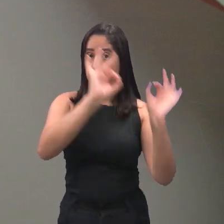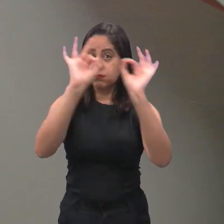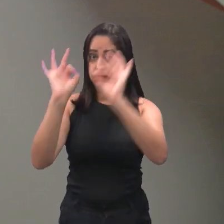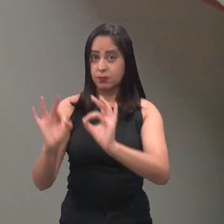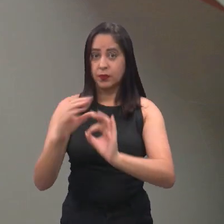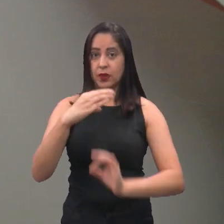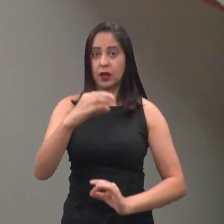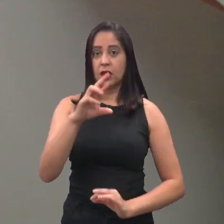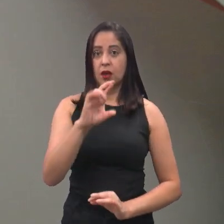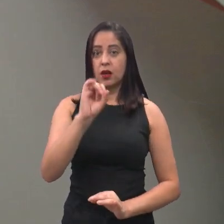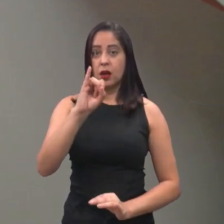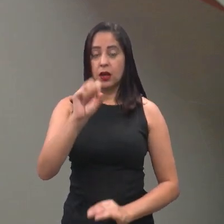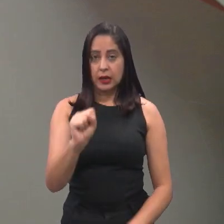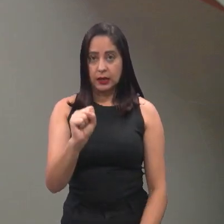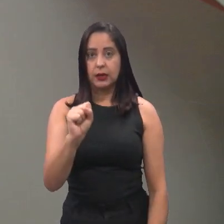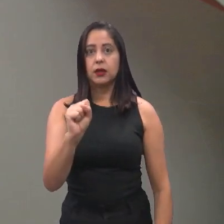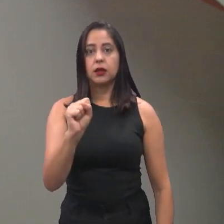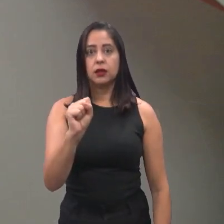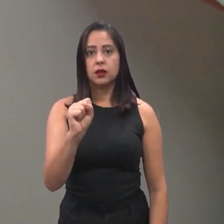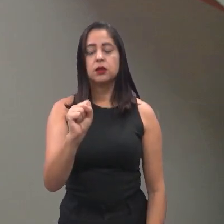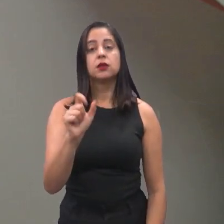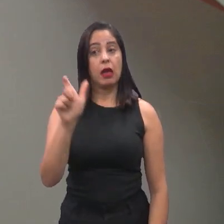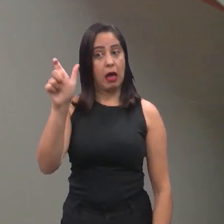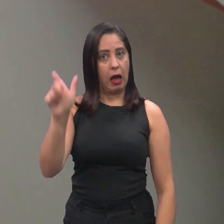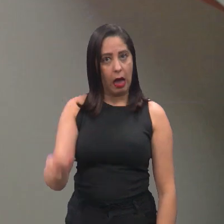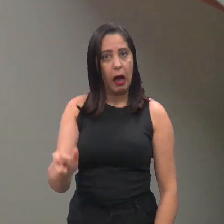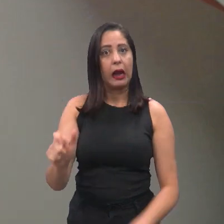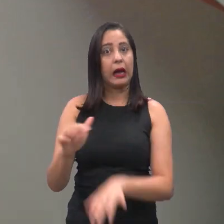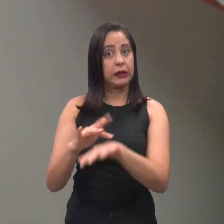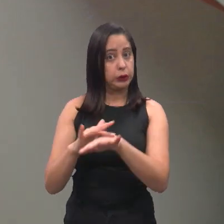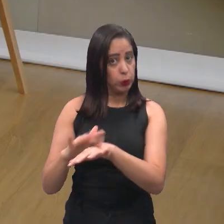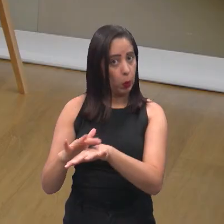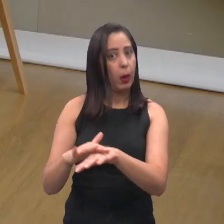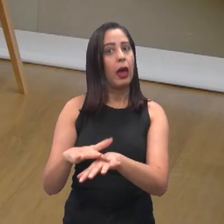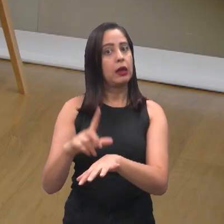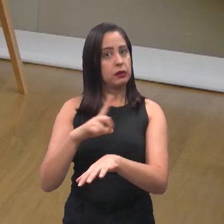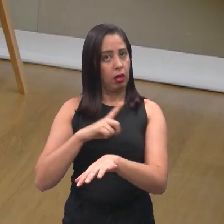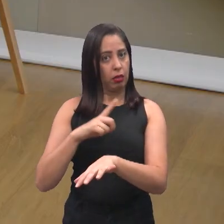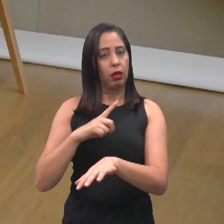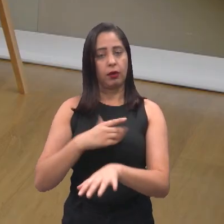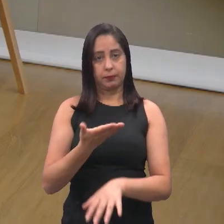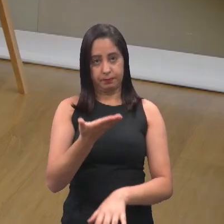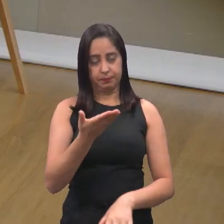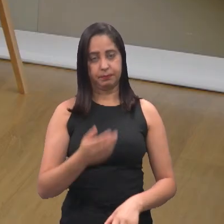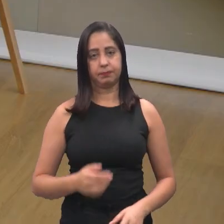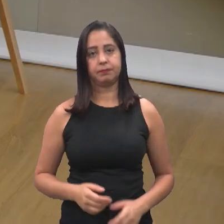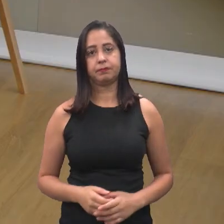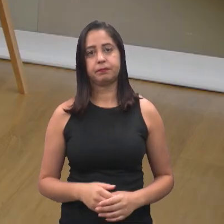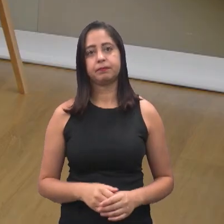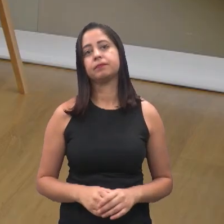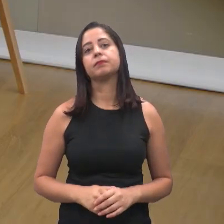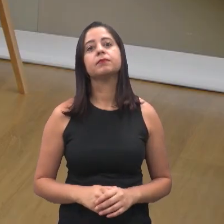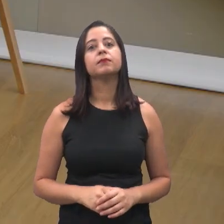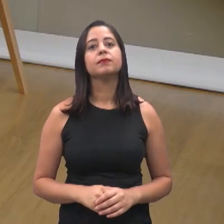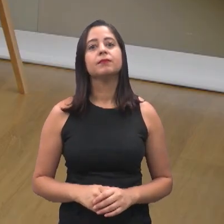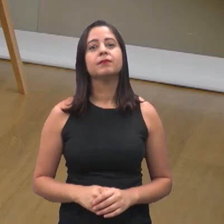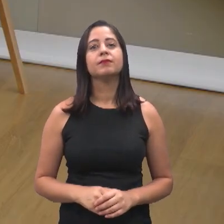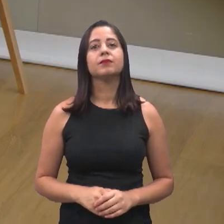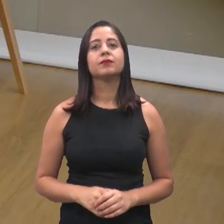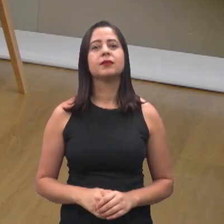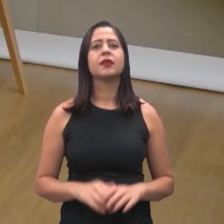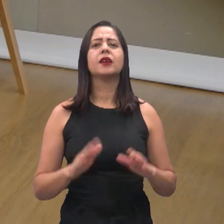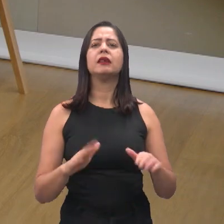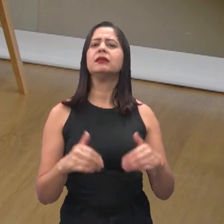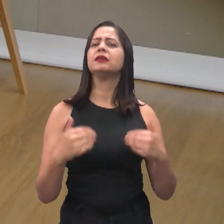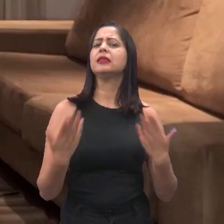Cris Pelegui, que enfrentou esse tipo de problema. Mariana, vamos conferir? Então, no primeiro